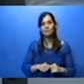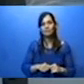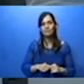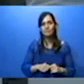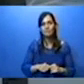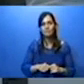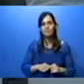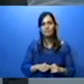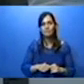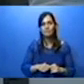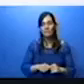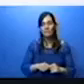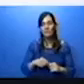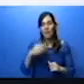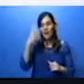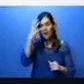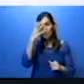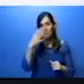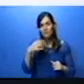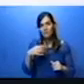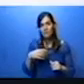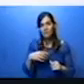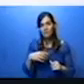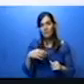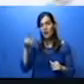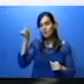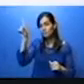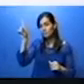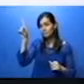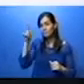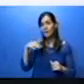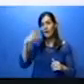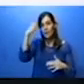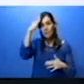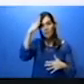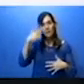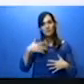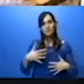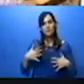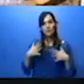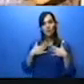Aqui é a cabeça do besouro, o tórax dele e o abdômen dele.